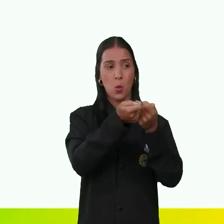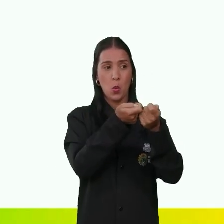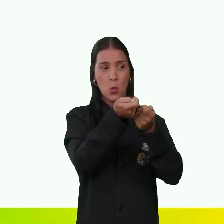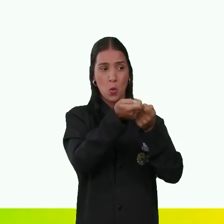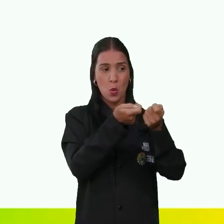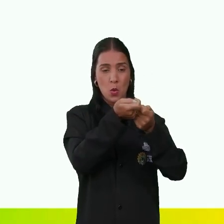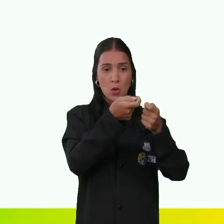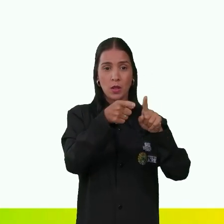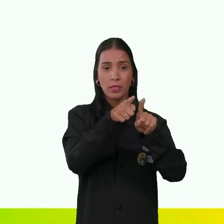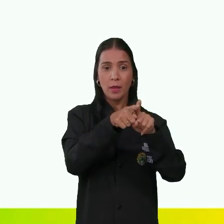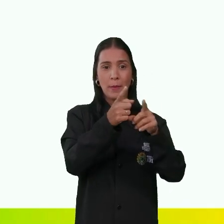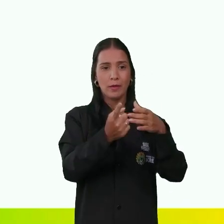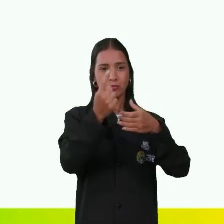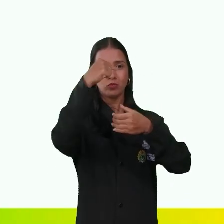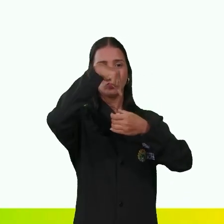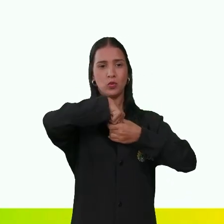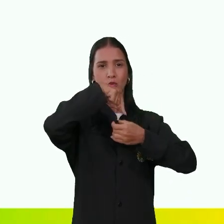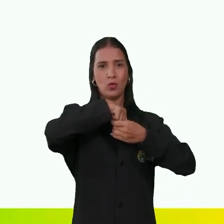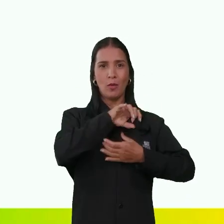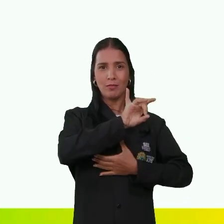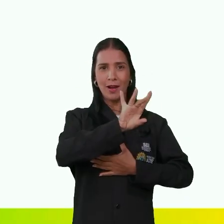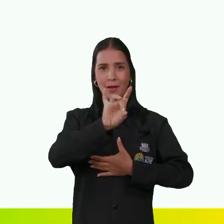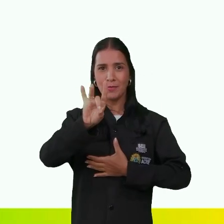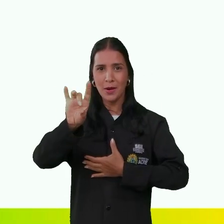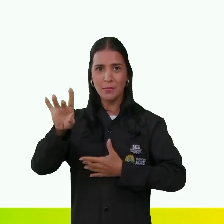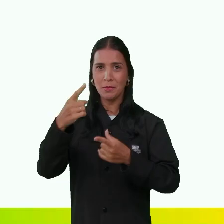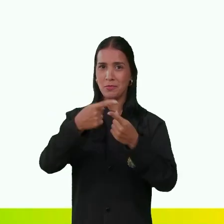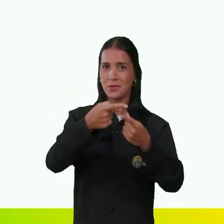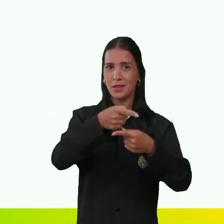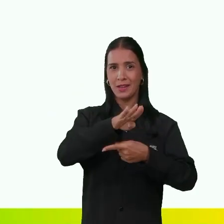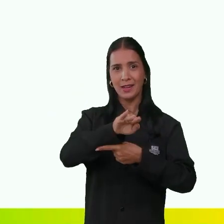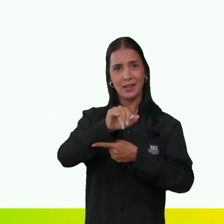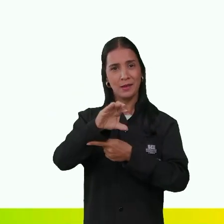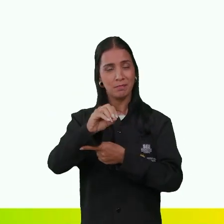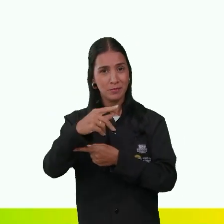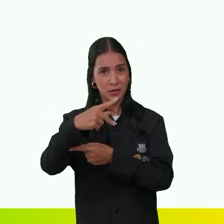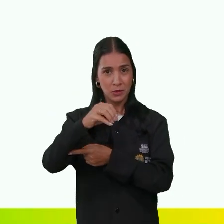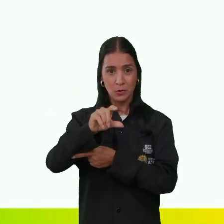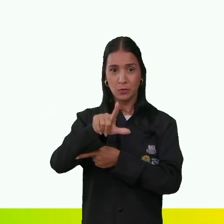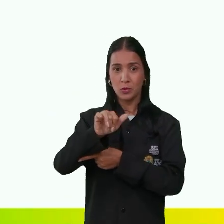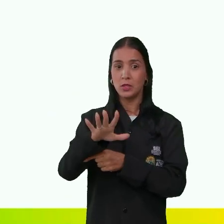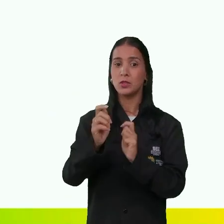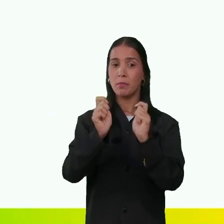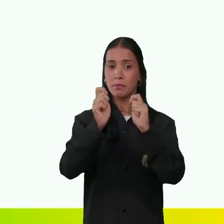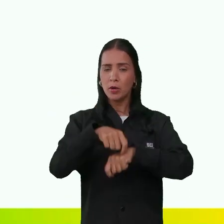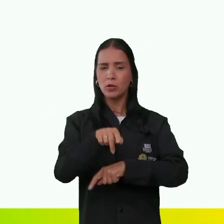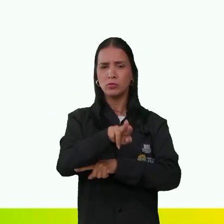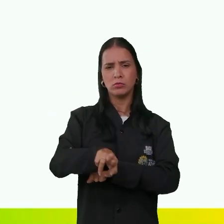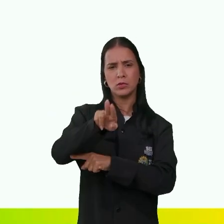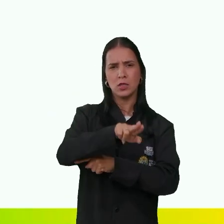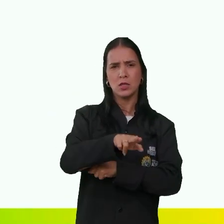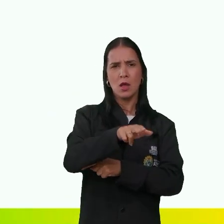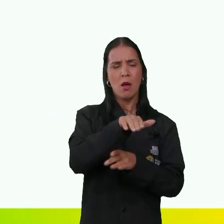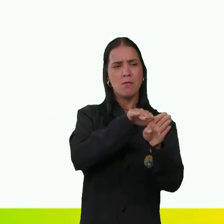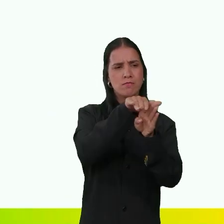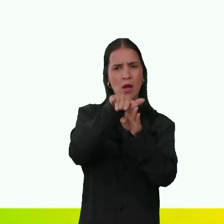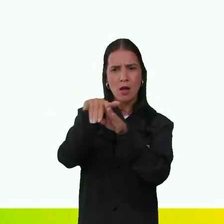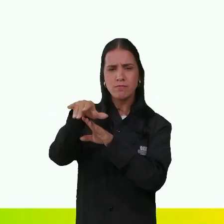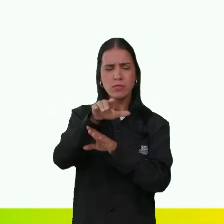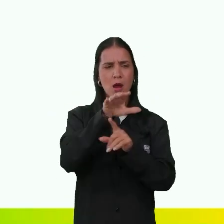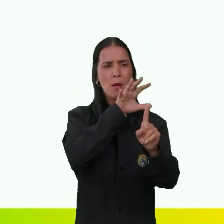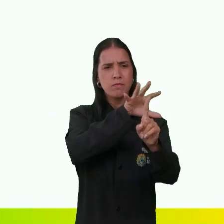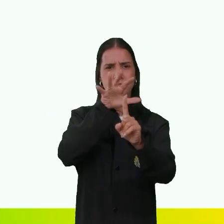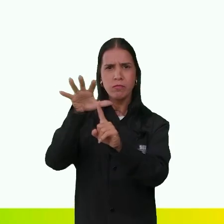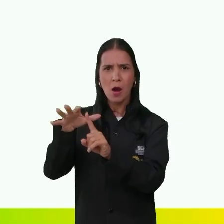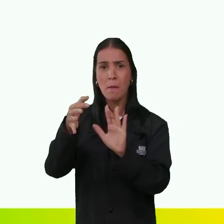subjetividade. A biopolítica pode ser utilizada para manipular a opinião pública e moldar